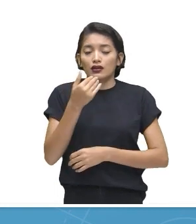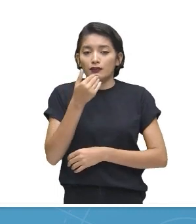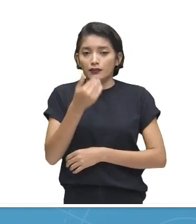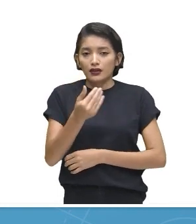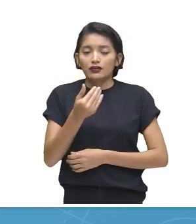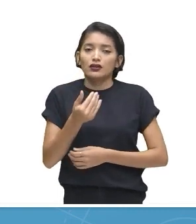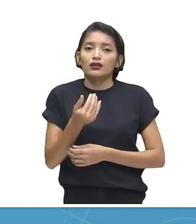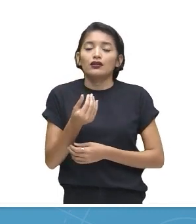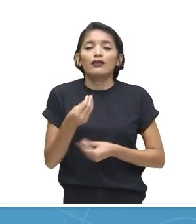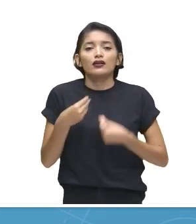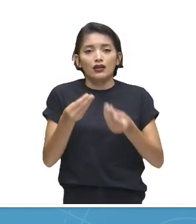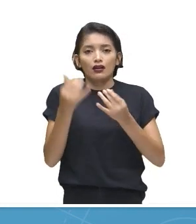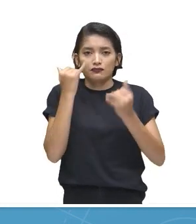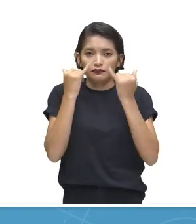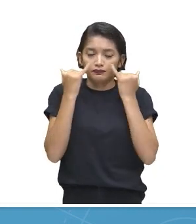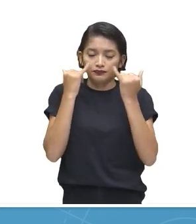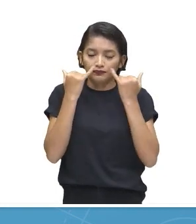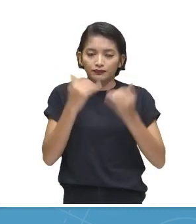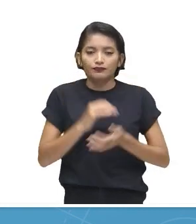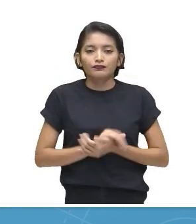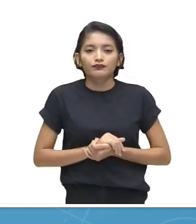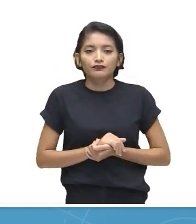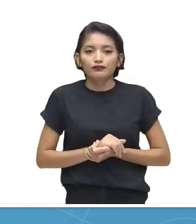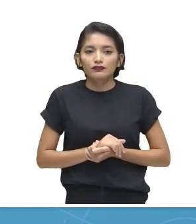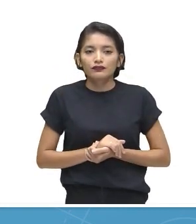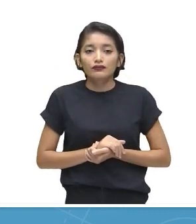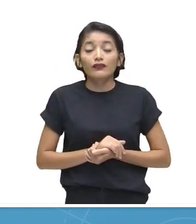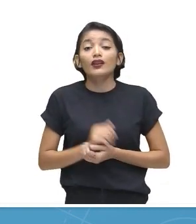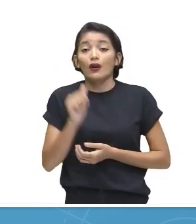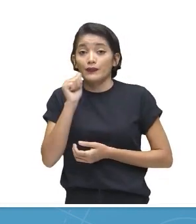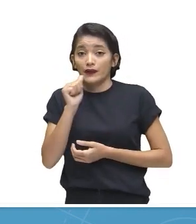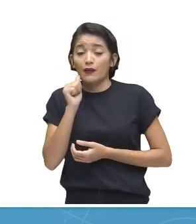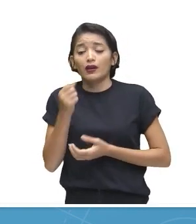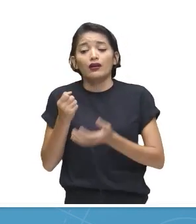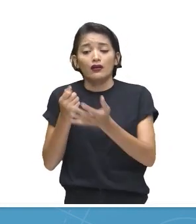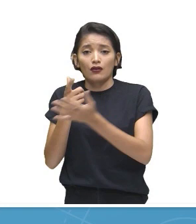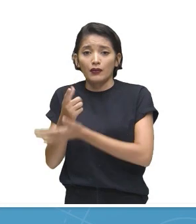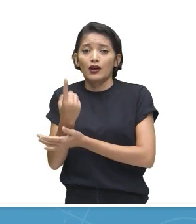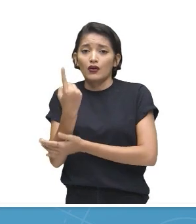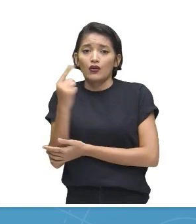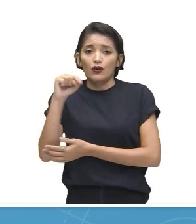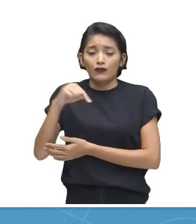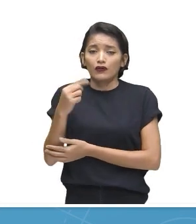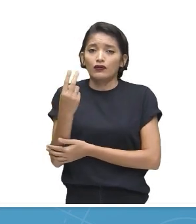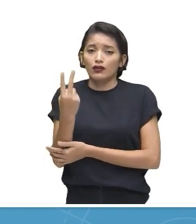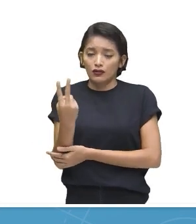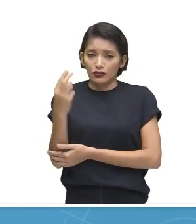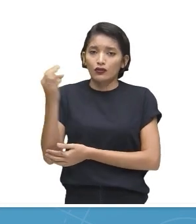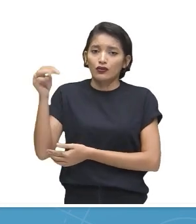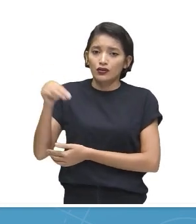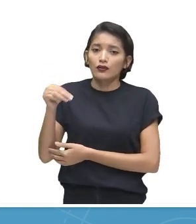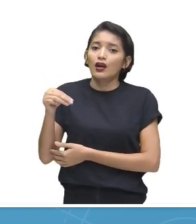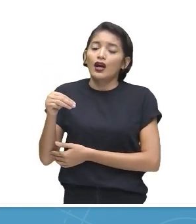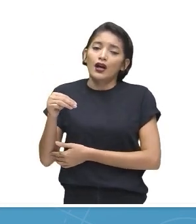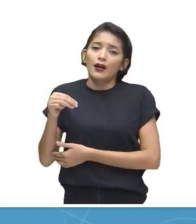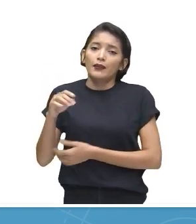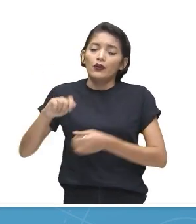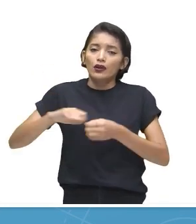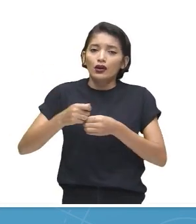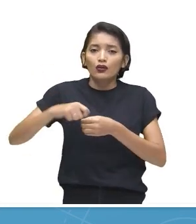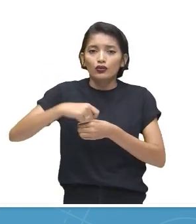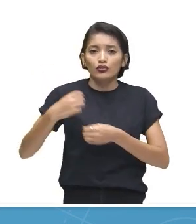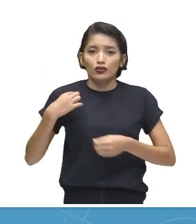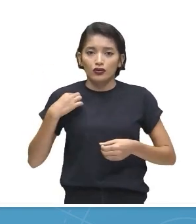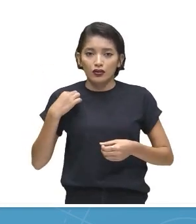vai te fornecer todas as informações. Então, uma costureira quer comprar 1,2 metros de tecido para fazer uma blusa.